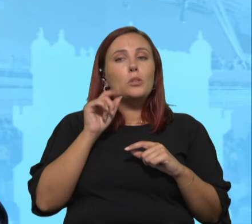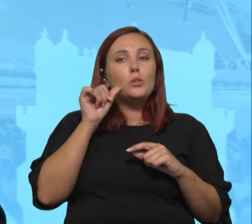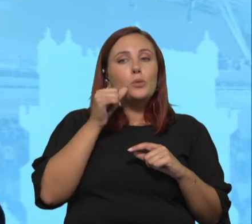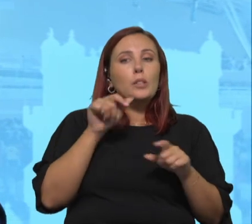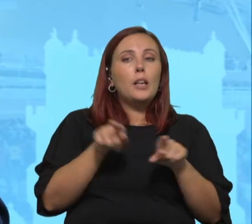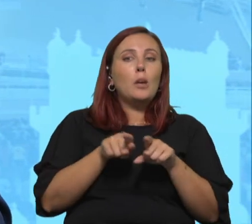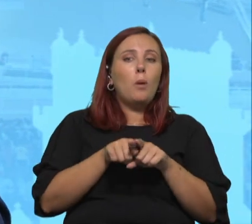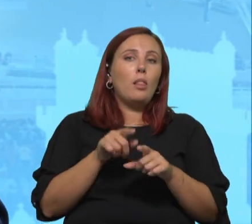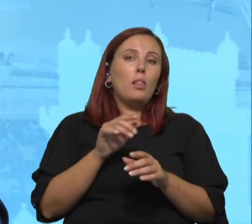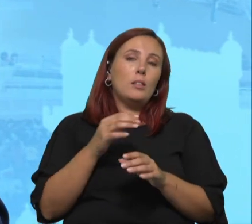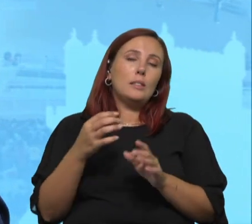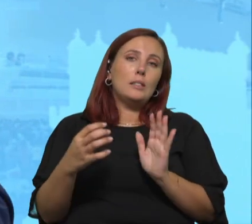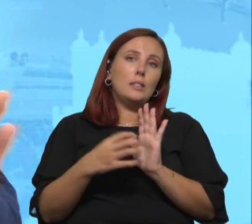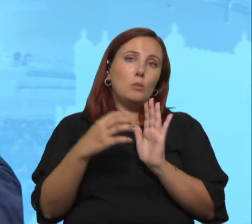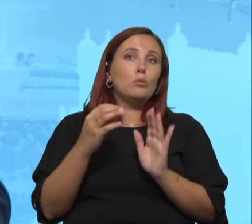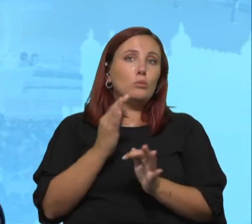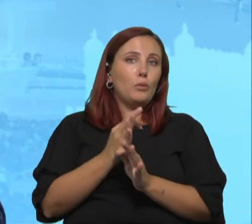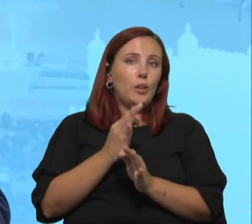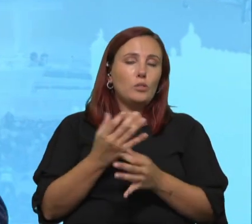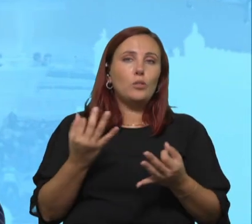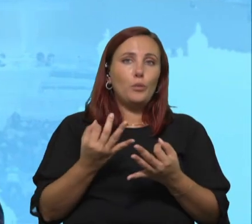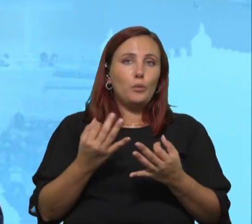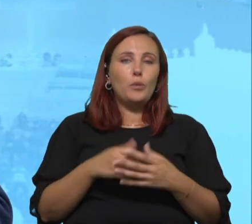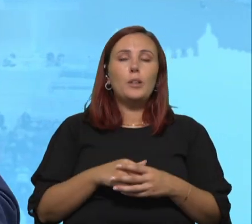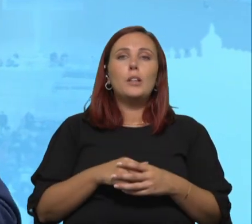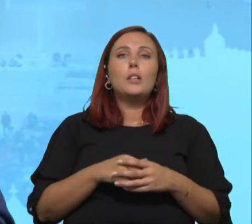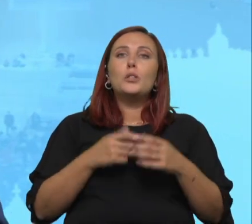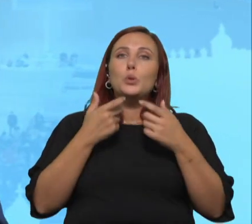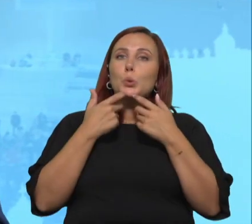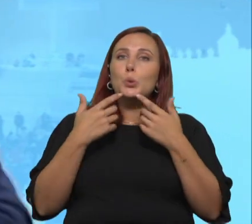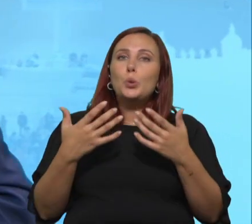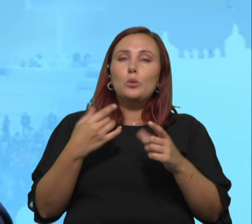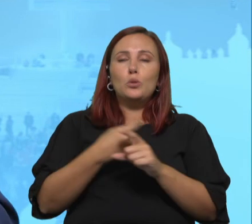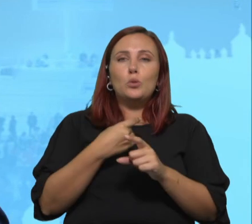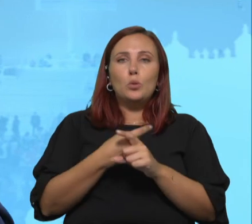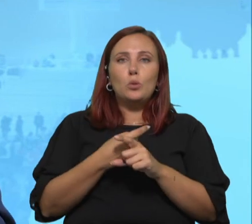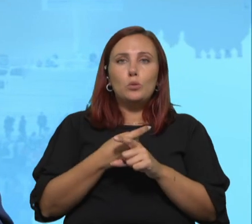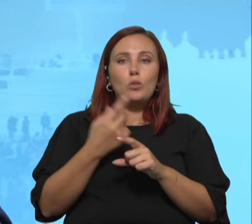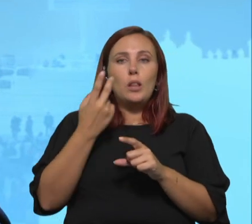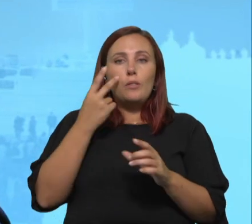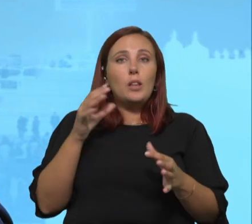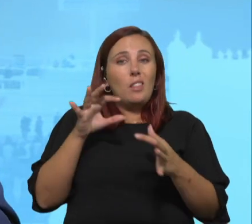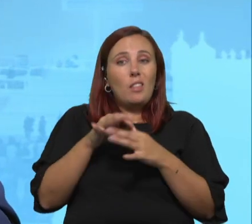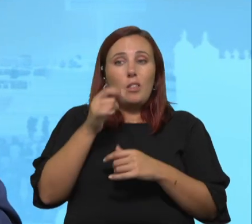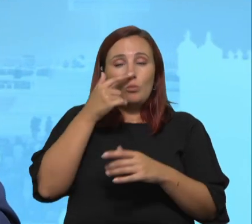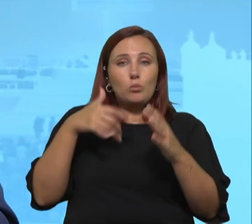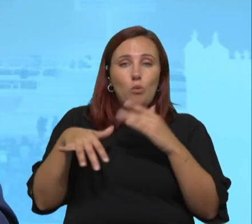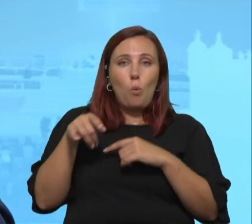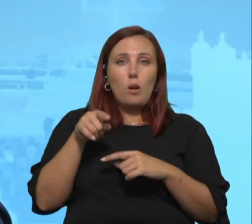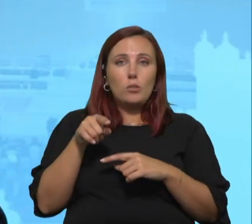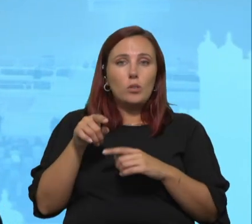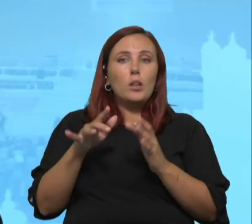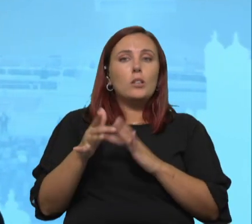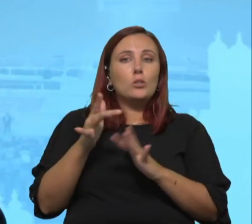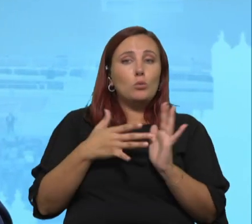de festa. E, portanto, há aqui todo um concreto da vida daquela gente de que Jesus